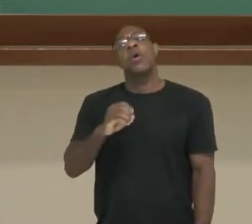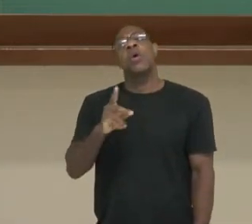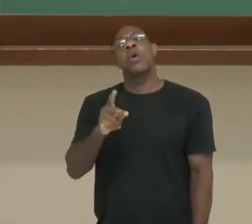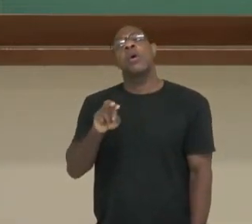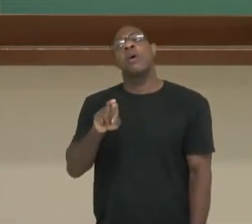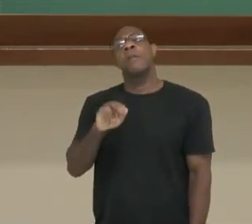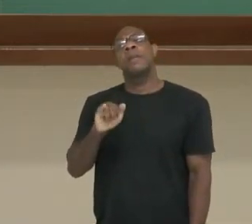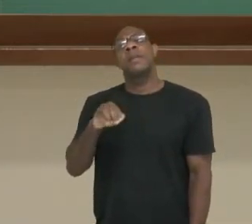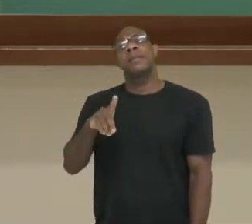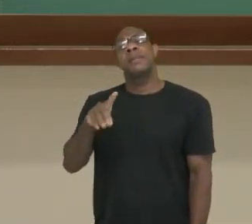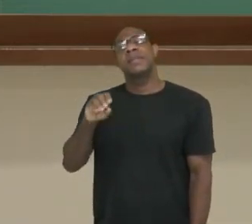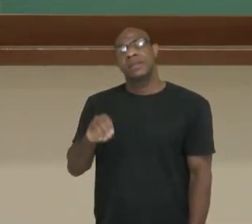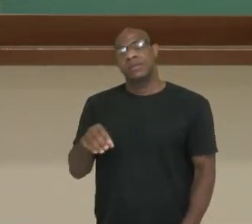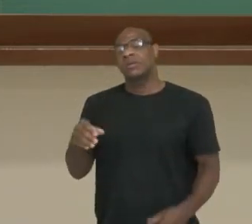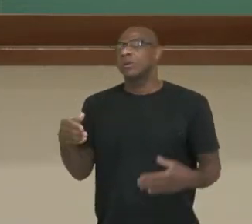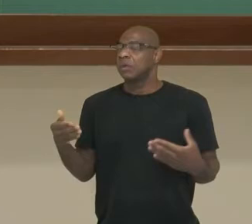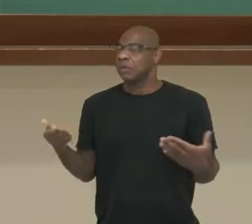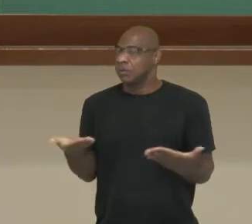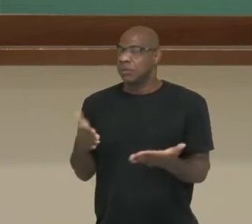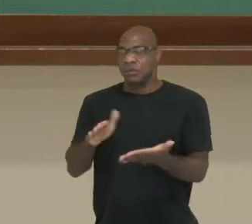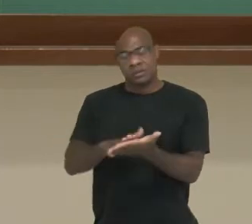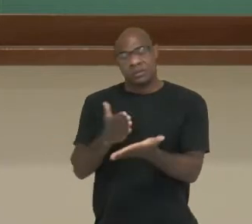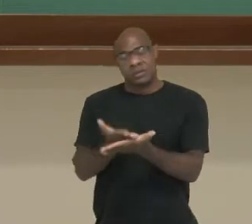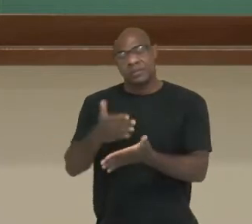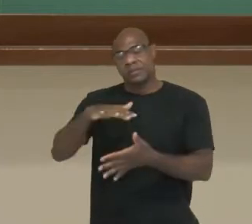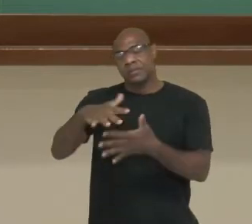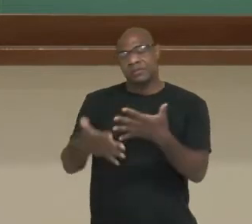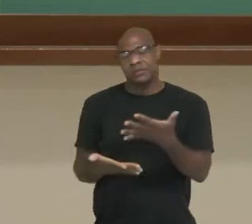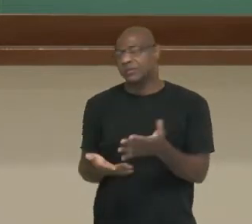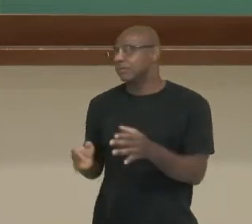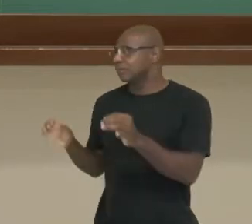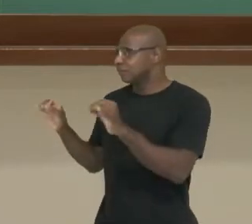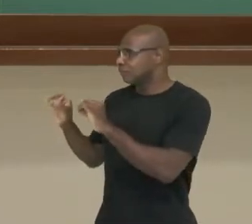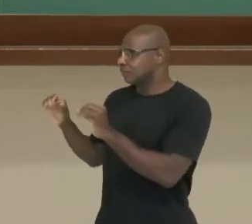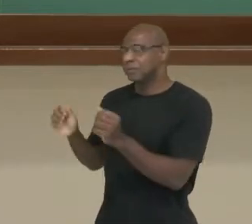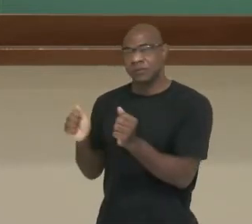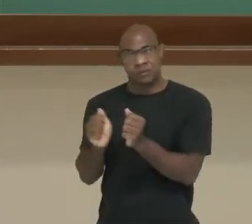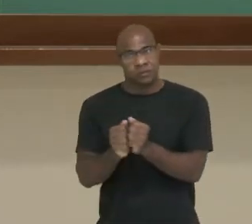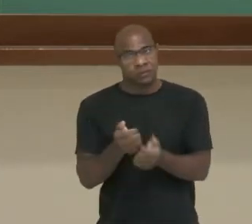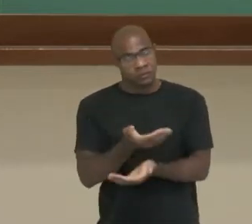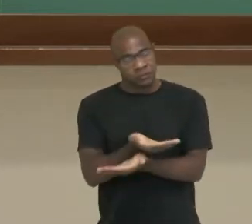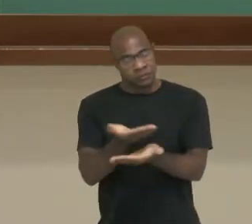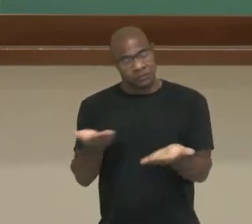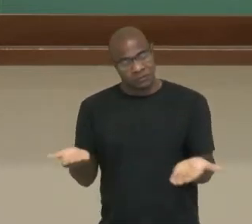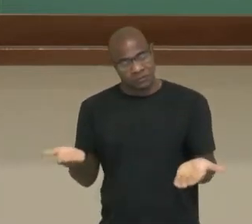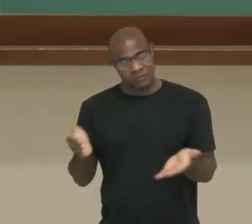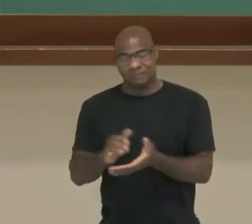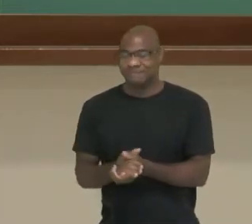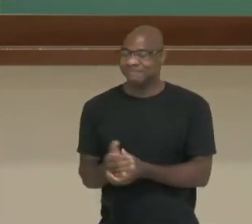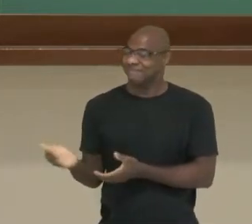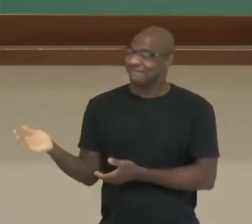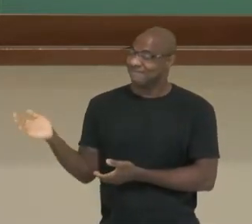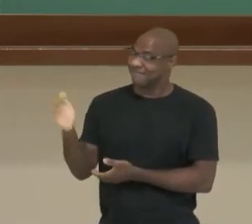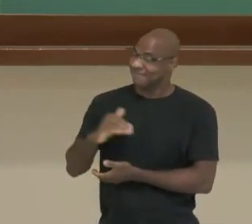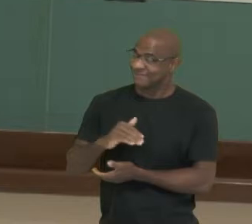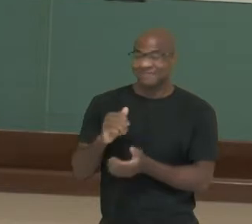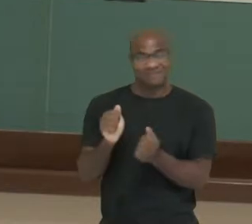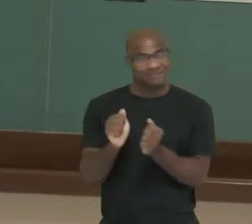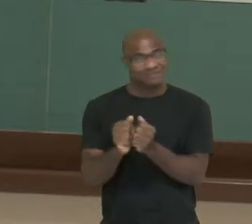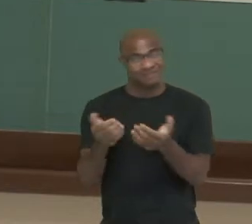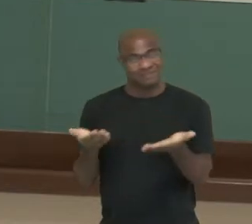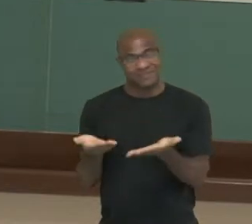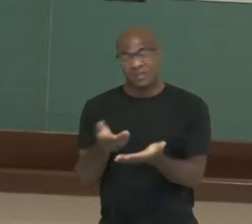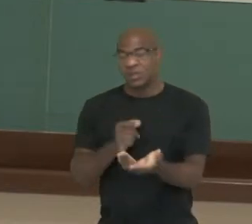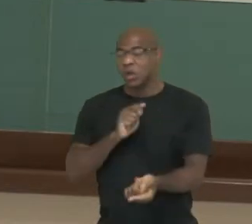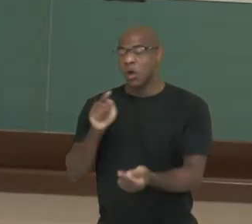vocês e o nosso querido intérprete Val aqui com a gente. Oi, Val! Vamos juntos? Vamos lá! Então,